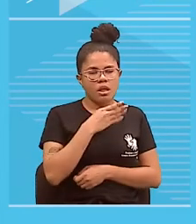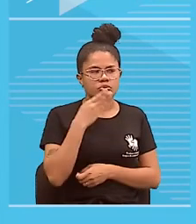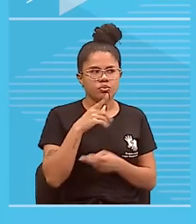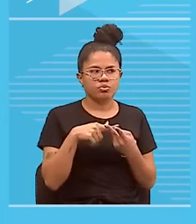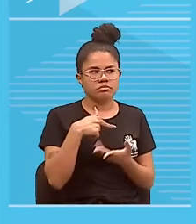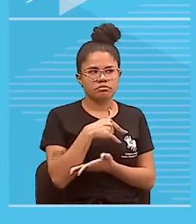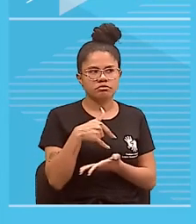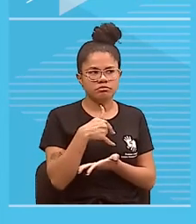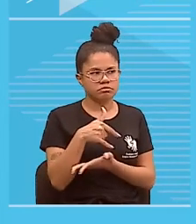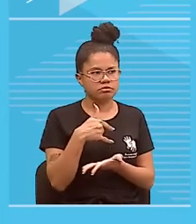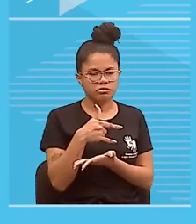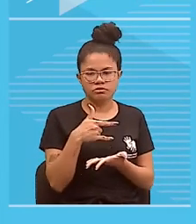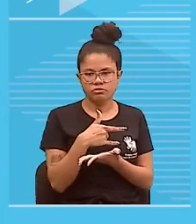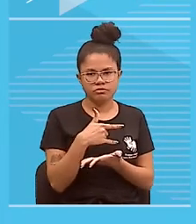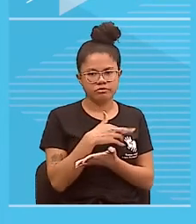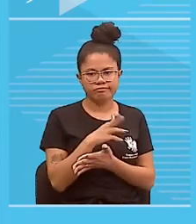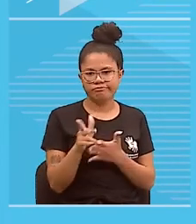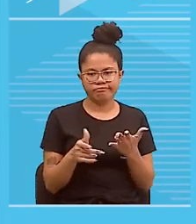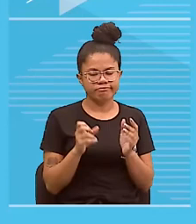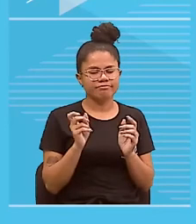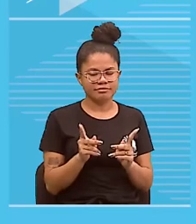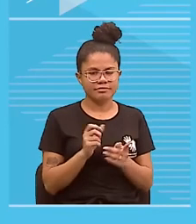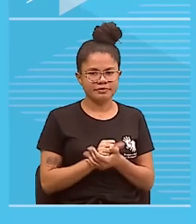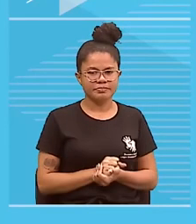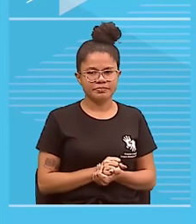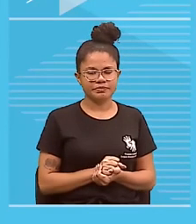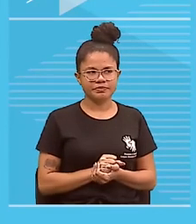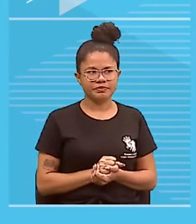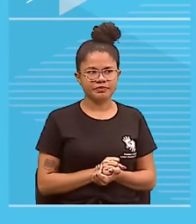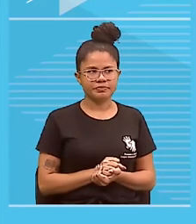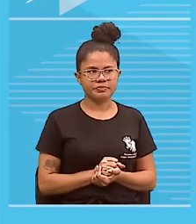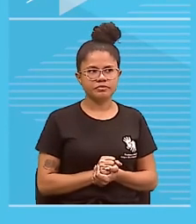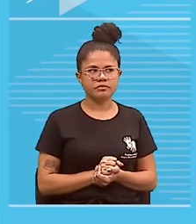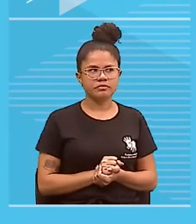colesterol sódio Seja lá o que for tá bom